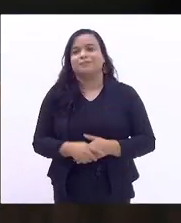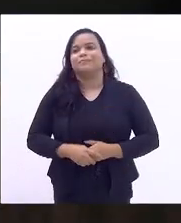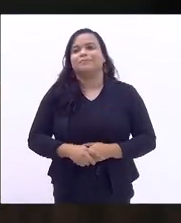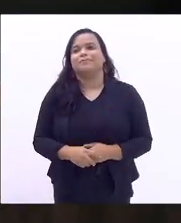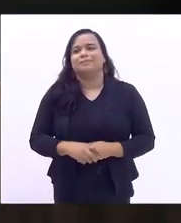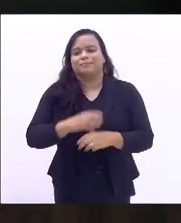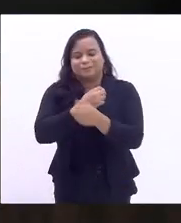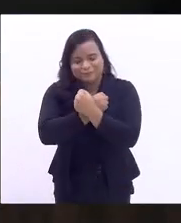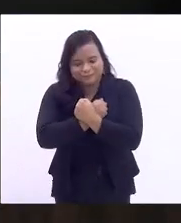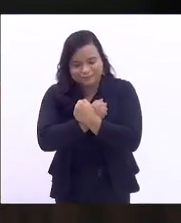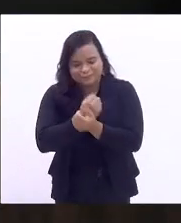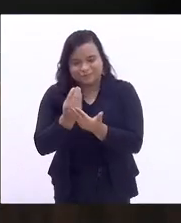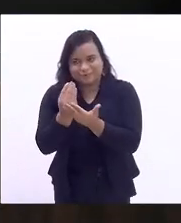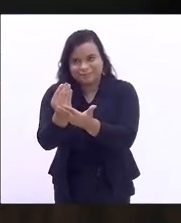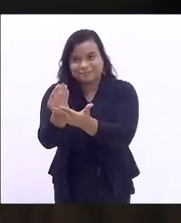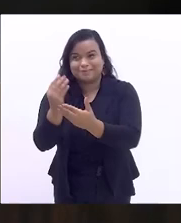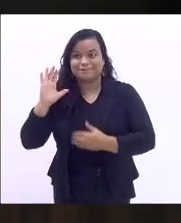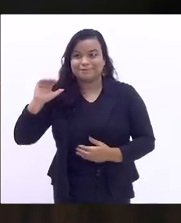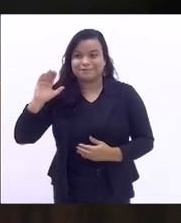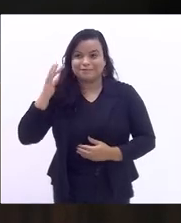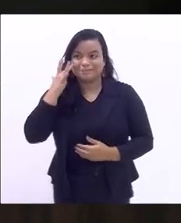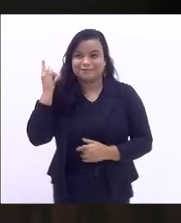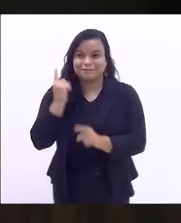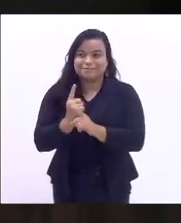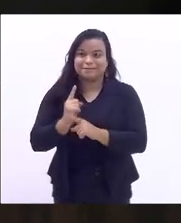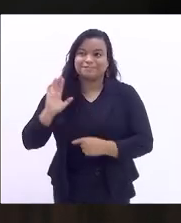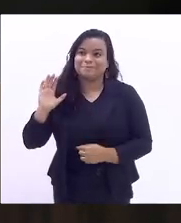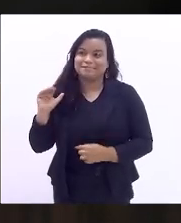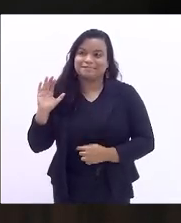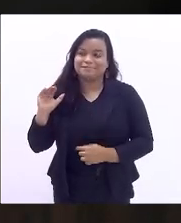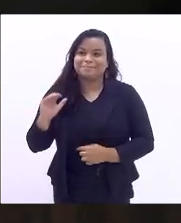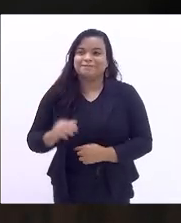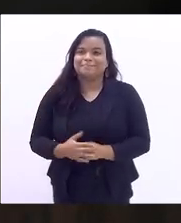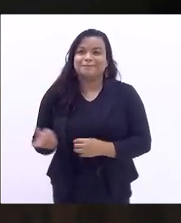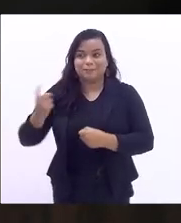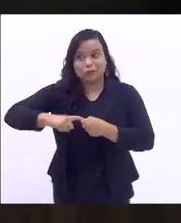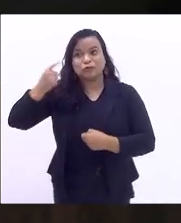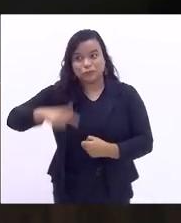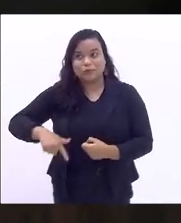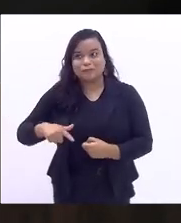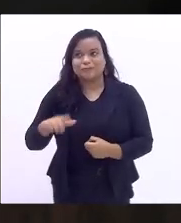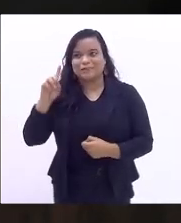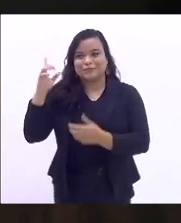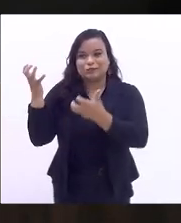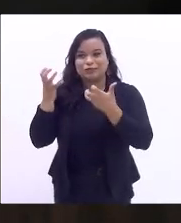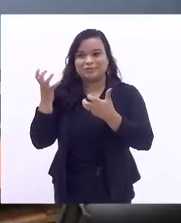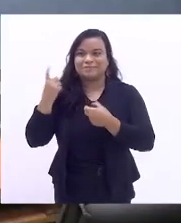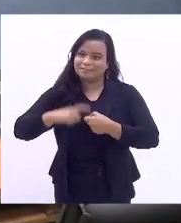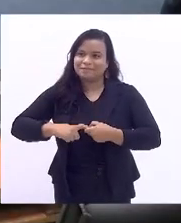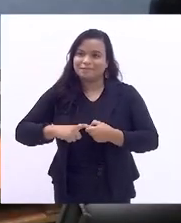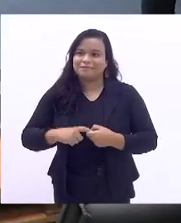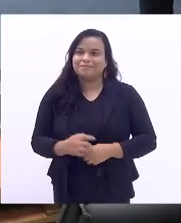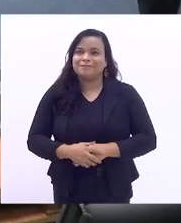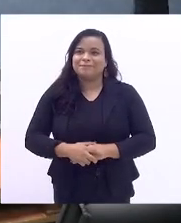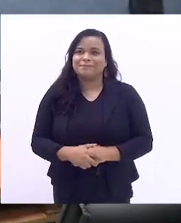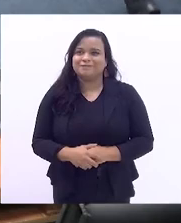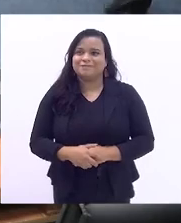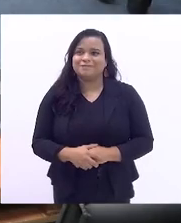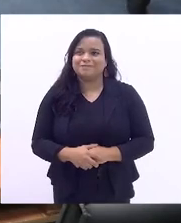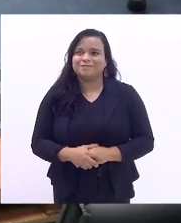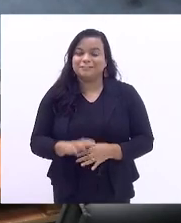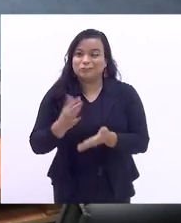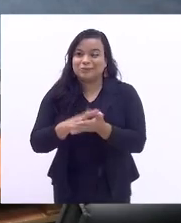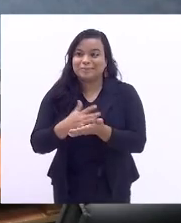grande abraço até amanhã se Deus quiser eu volto novamente para te ver É Assim Que